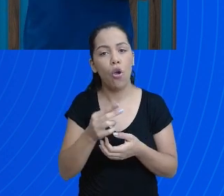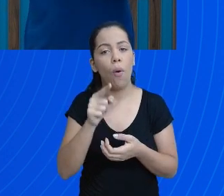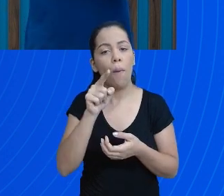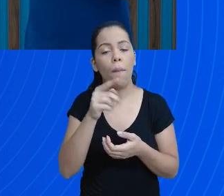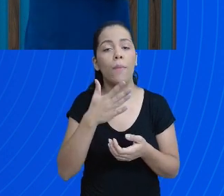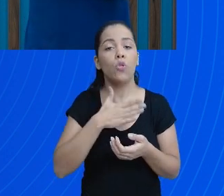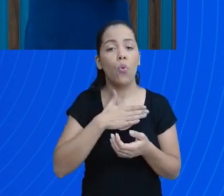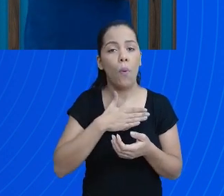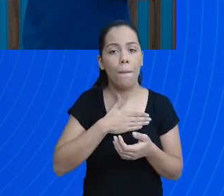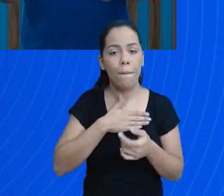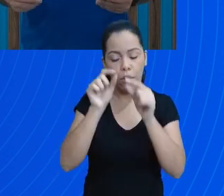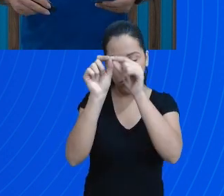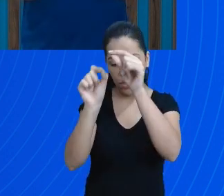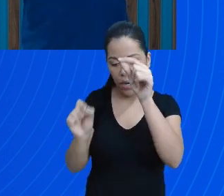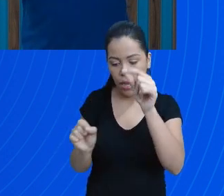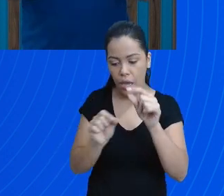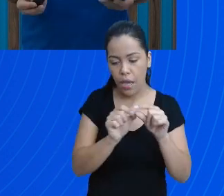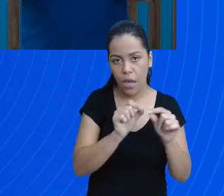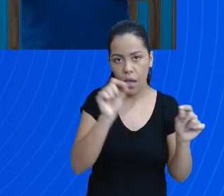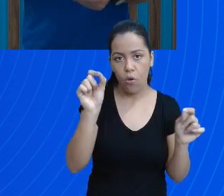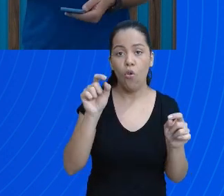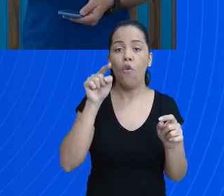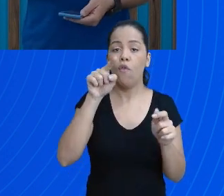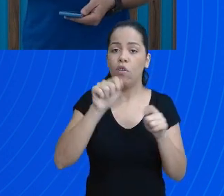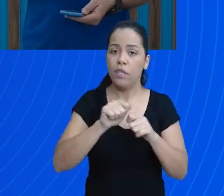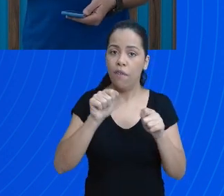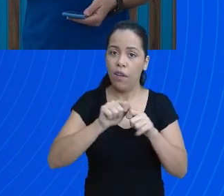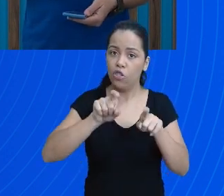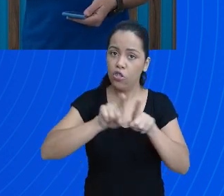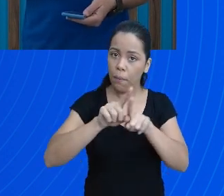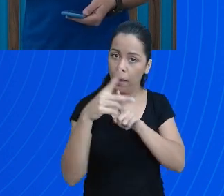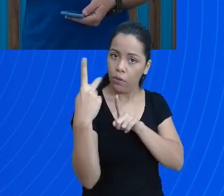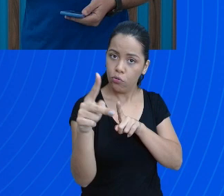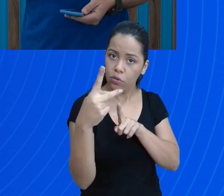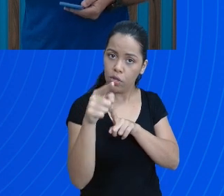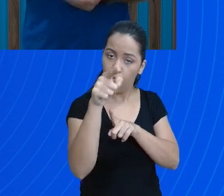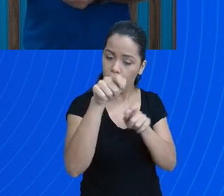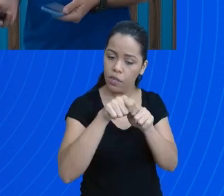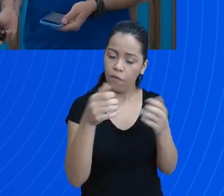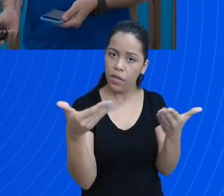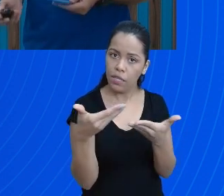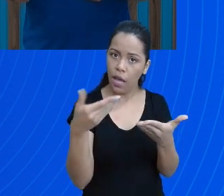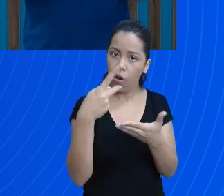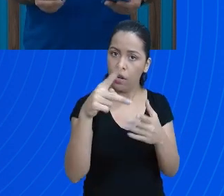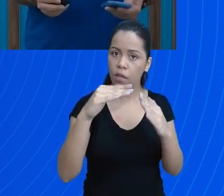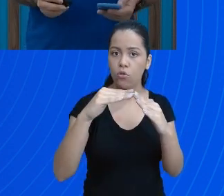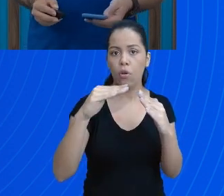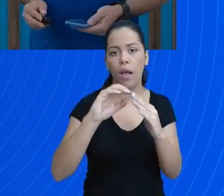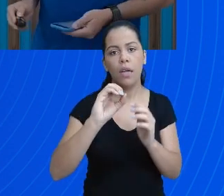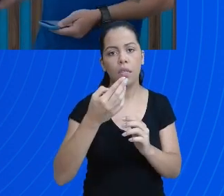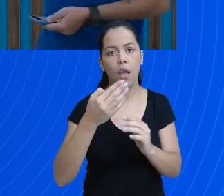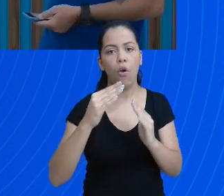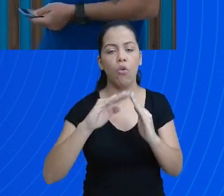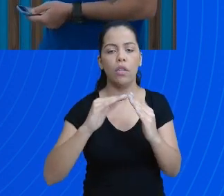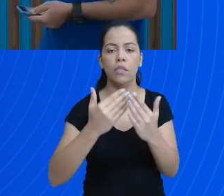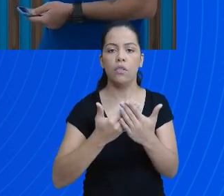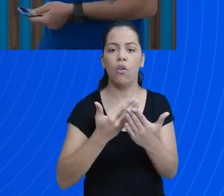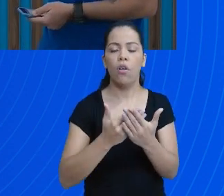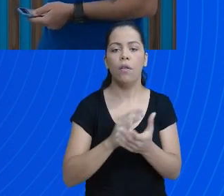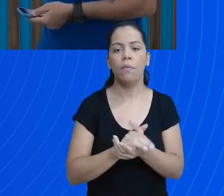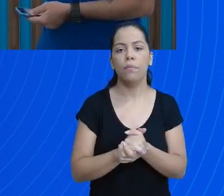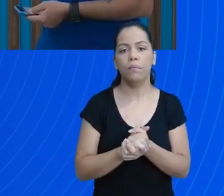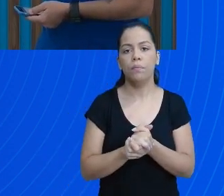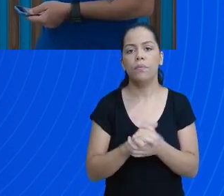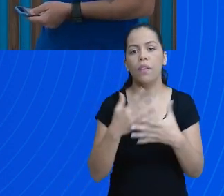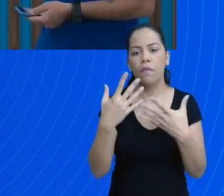fizer nesse triângulo, você replica no triângulo que você construiu aí na sua casa ou na escola.